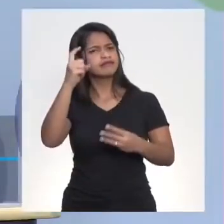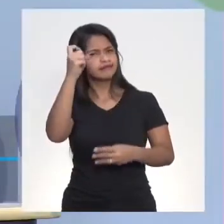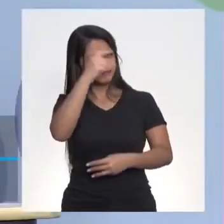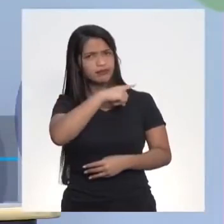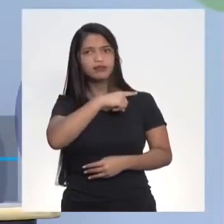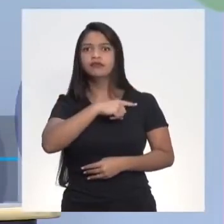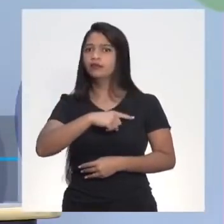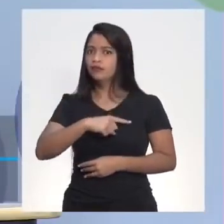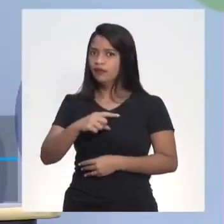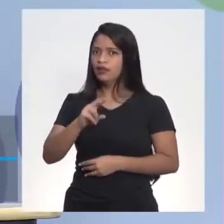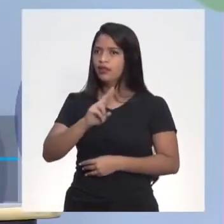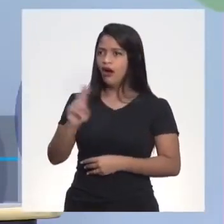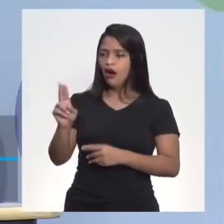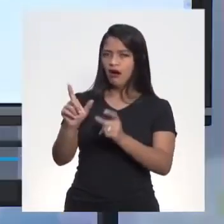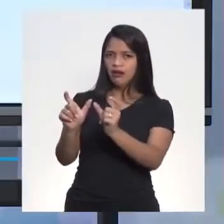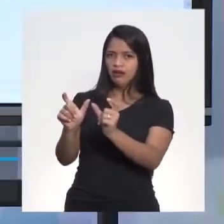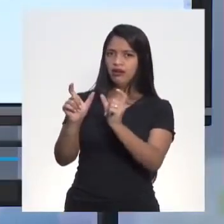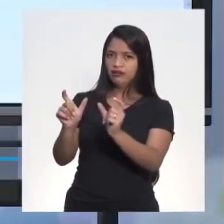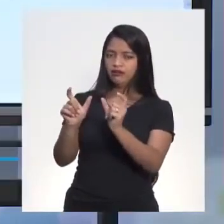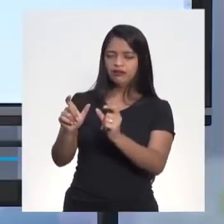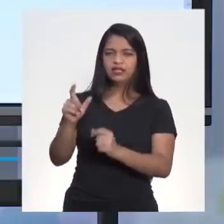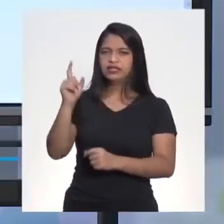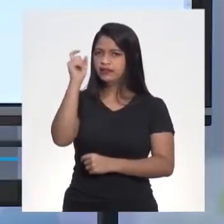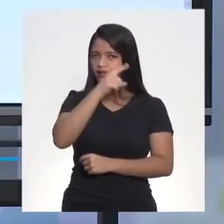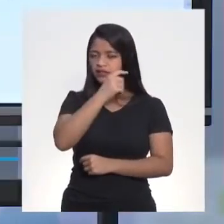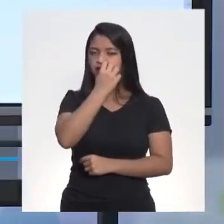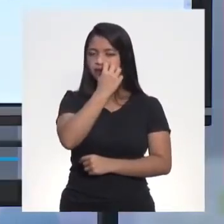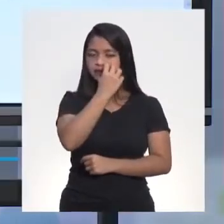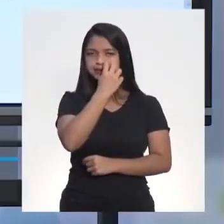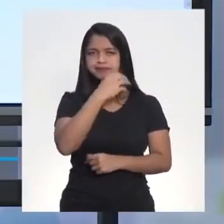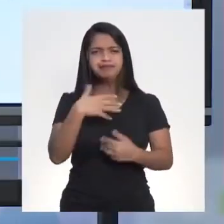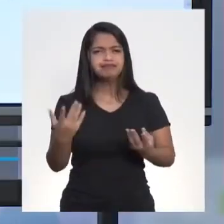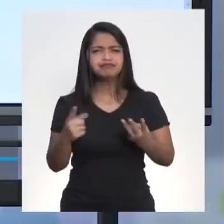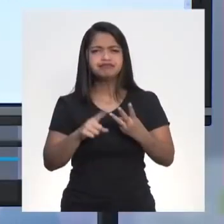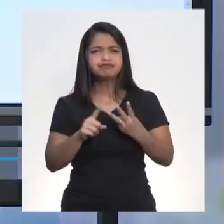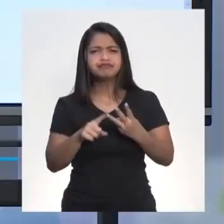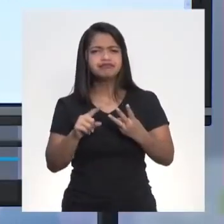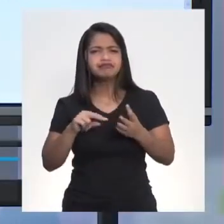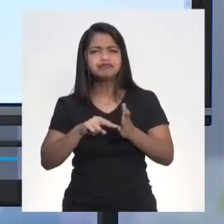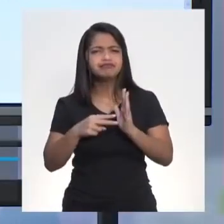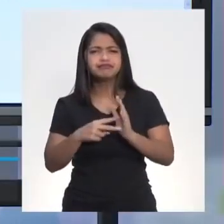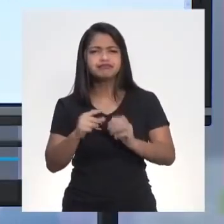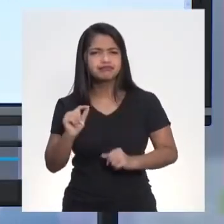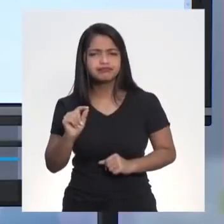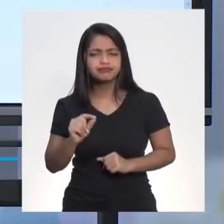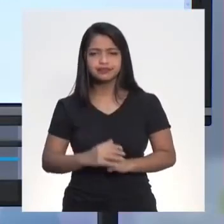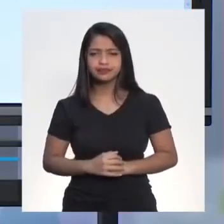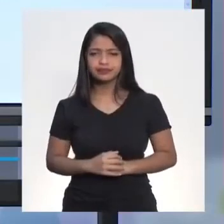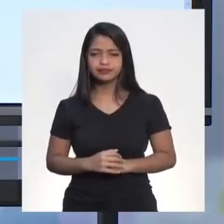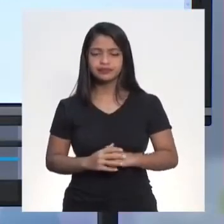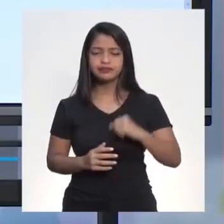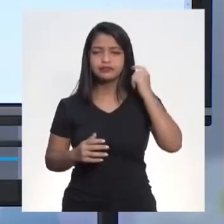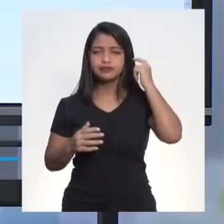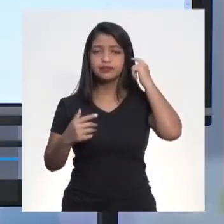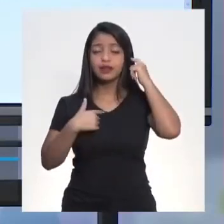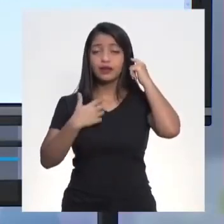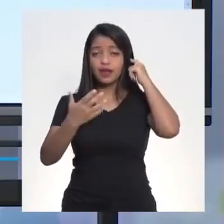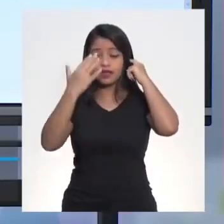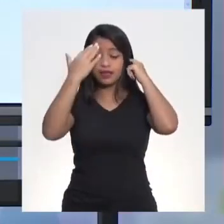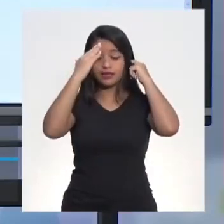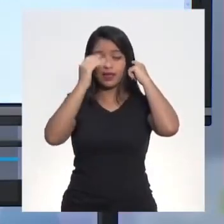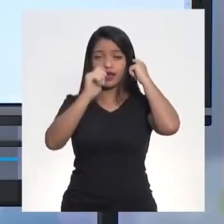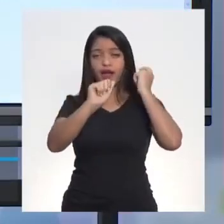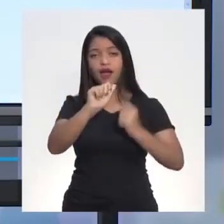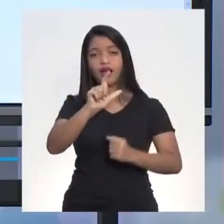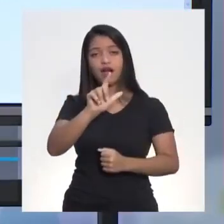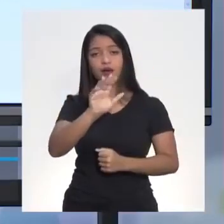nome assusta, na verdade. Então, o que que é alternos externos? Beleza. Para eu entender o que que é alterno